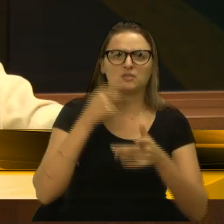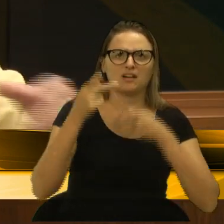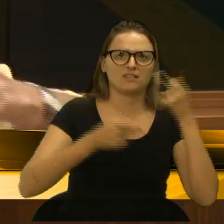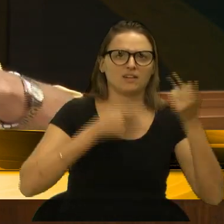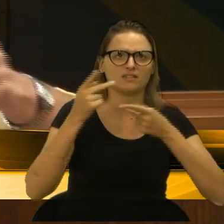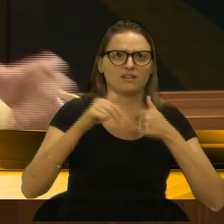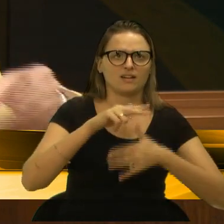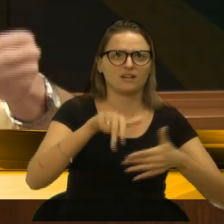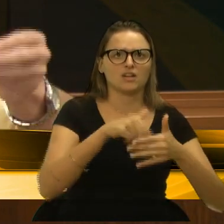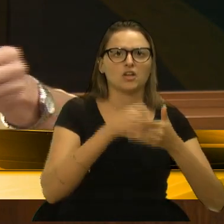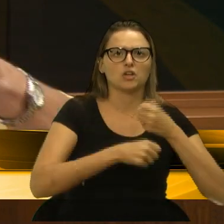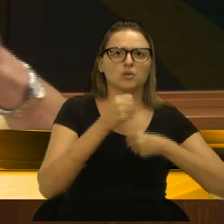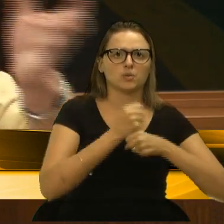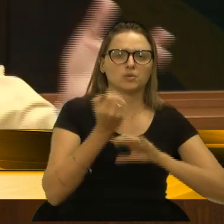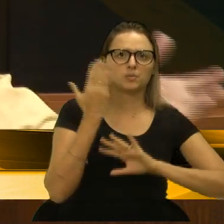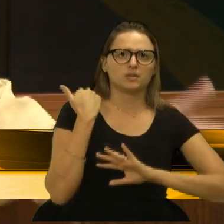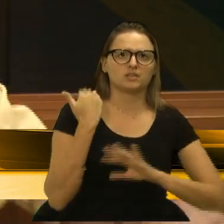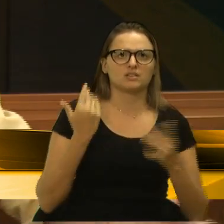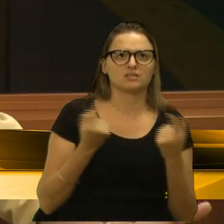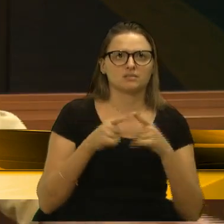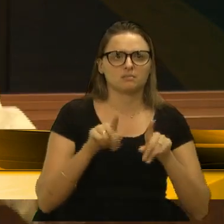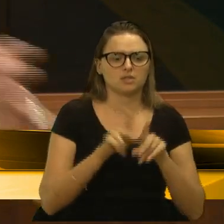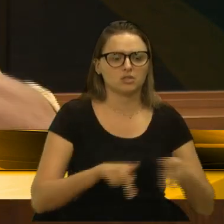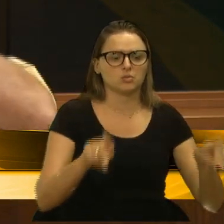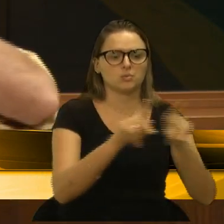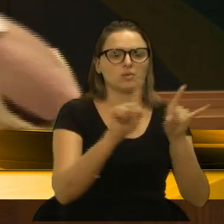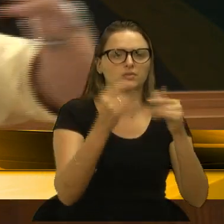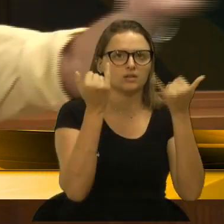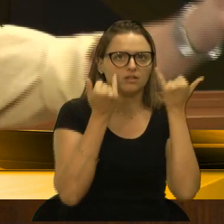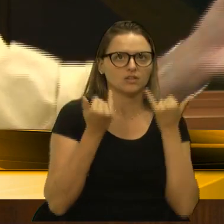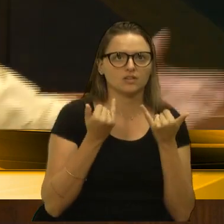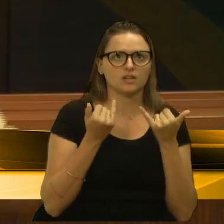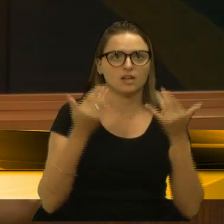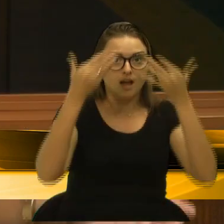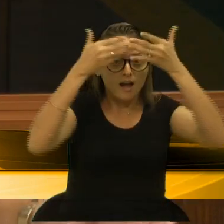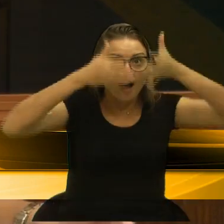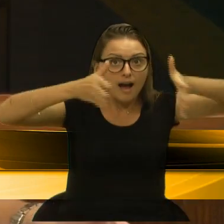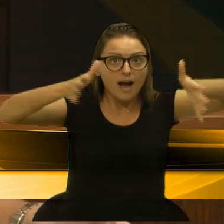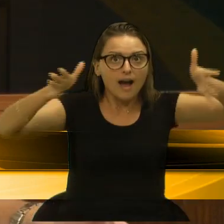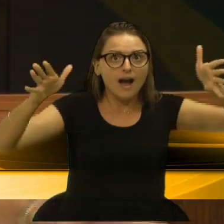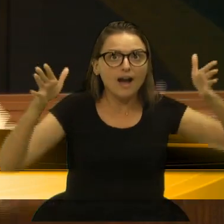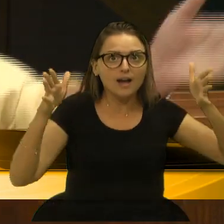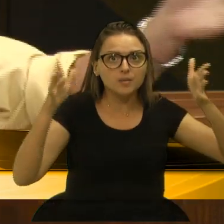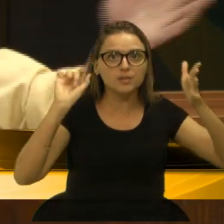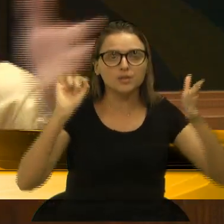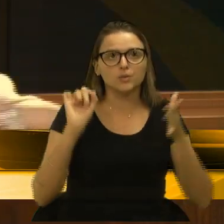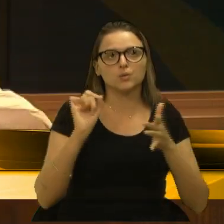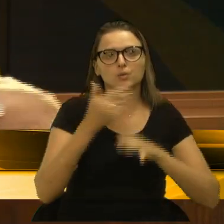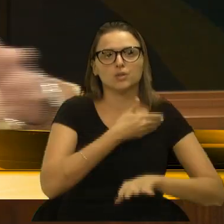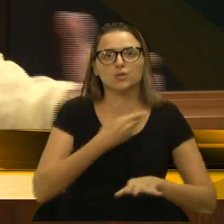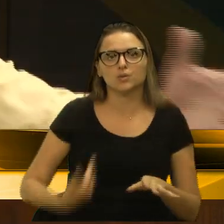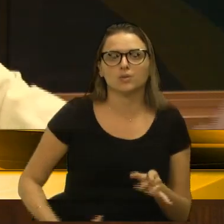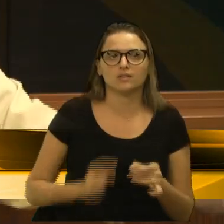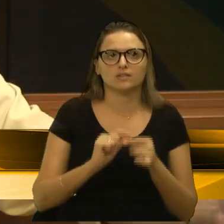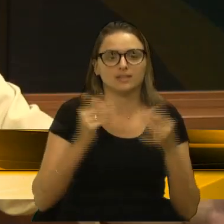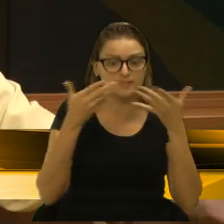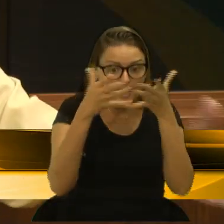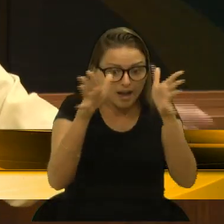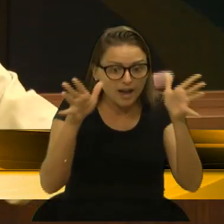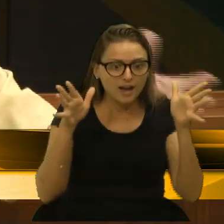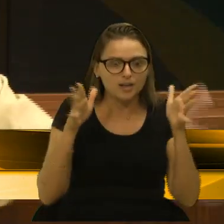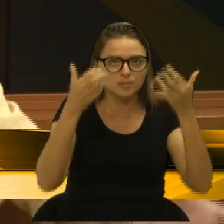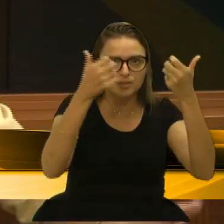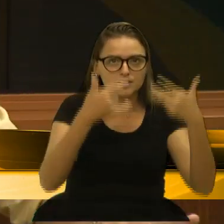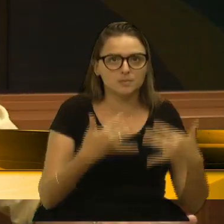o ano passado, muitas coisas, mas a população não ficou sabendo. Então, abra essa caixa que estava lá dentro, lá, como diz o vereador. Abra para nós ficar sabendo. Nós não